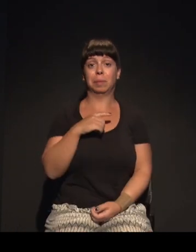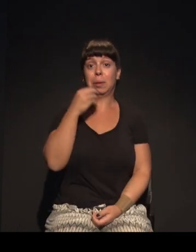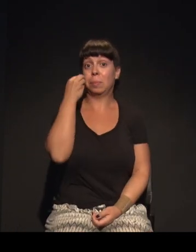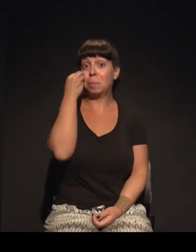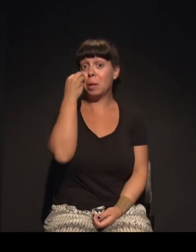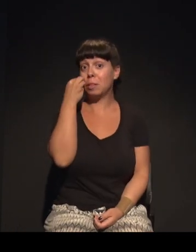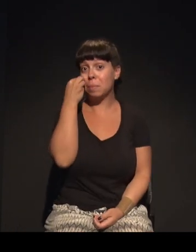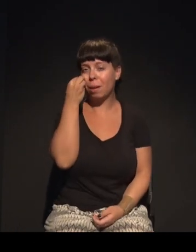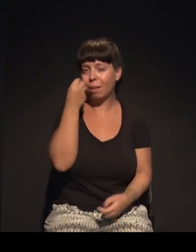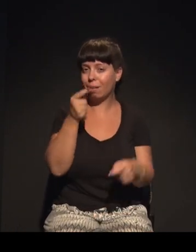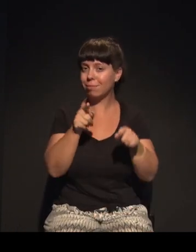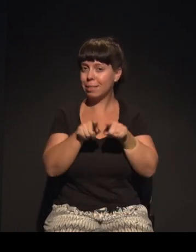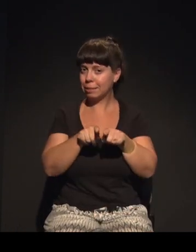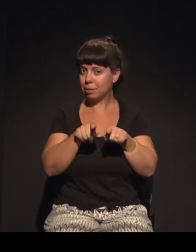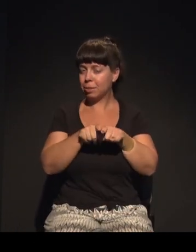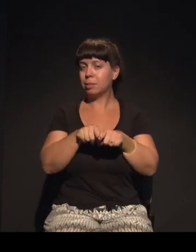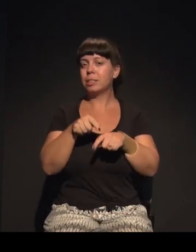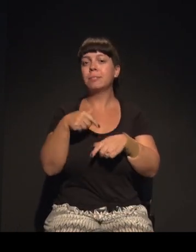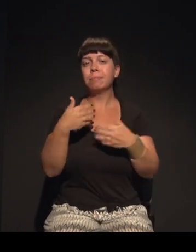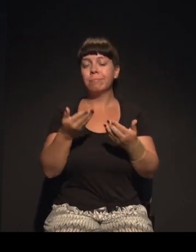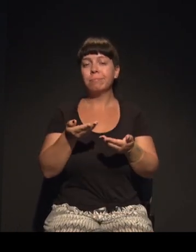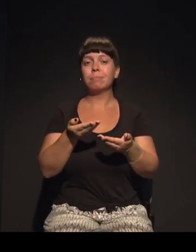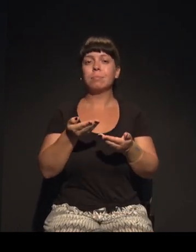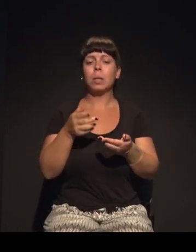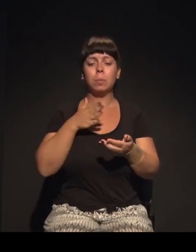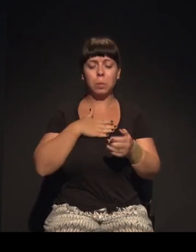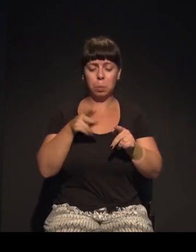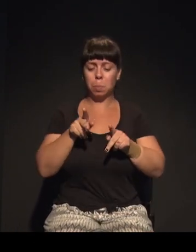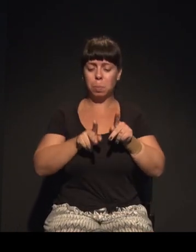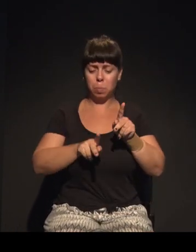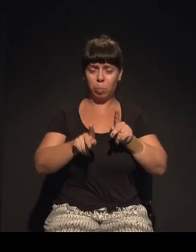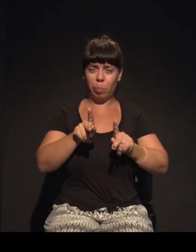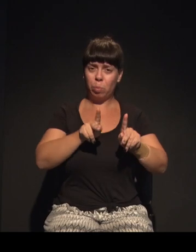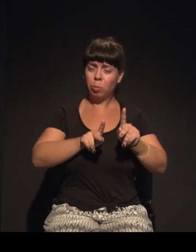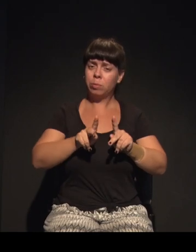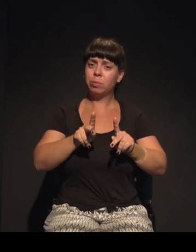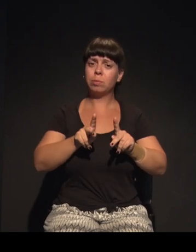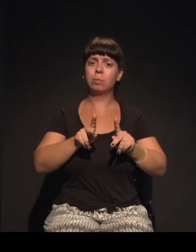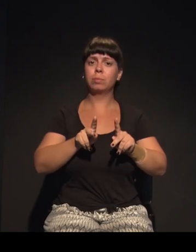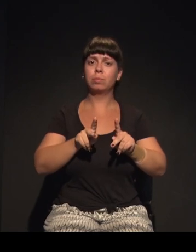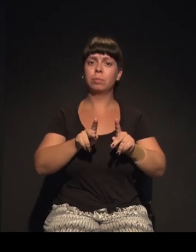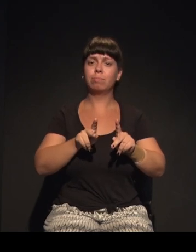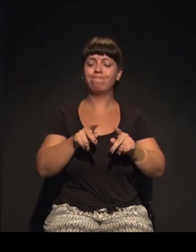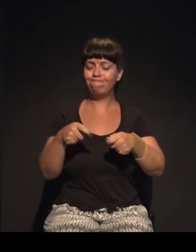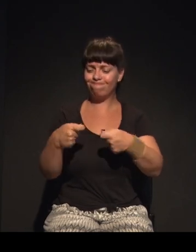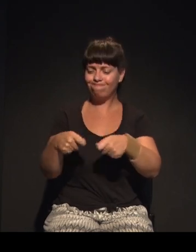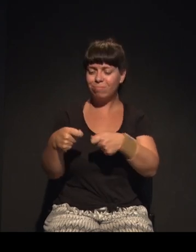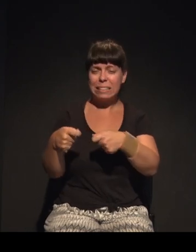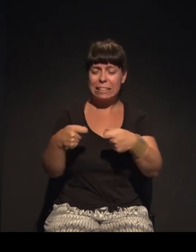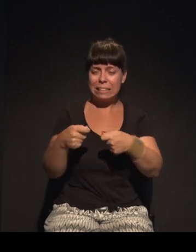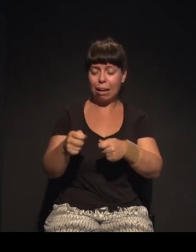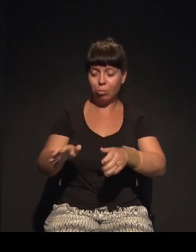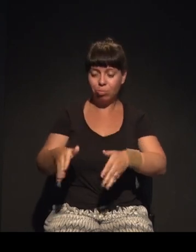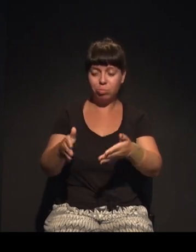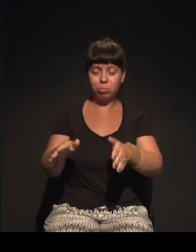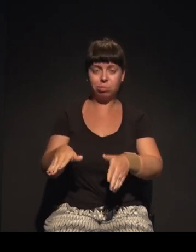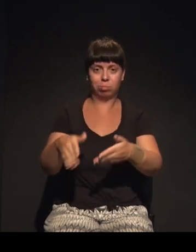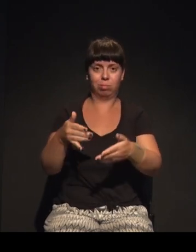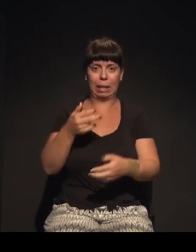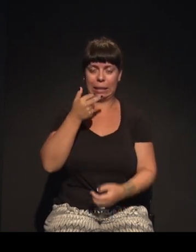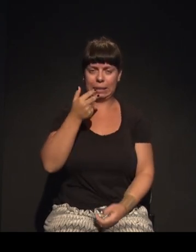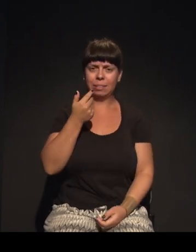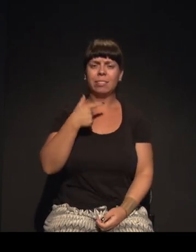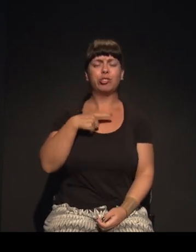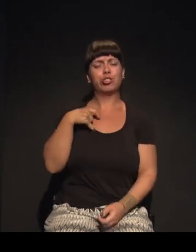ver essa necessidade do meu povo com relação à língua muitos mais velhos eles criticavam nem